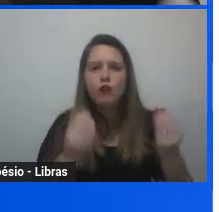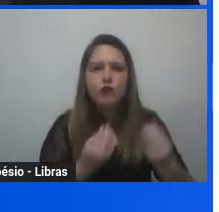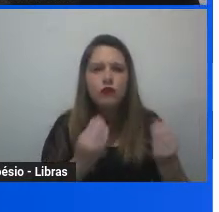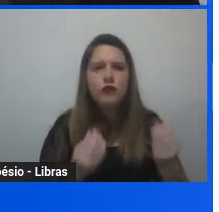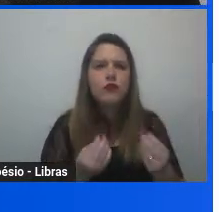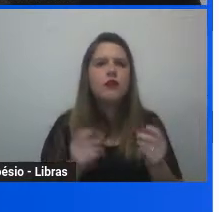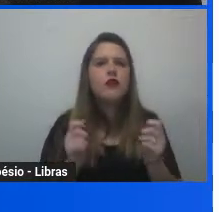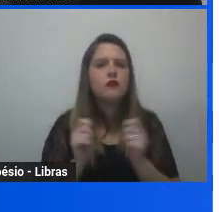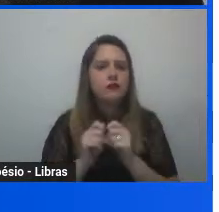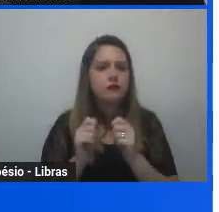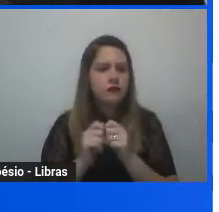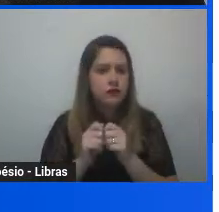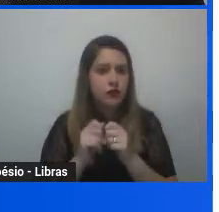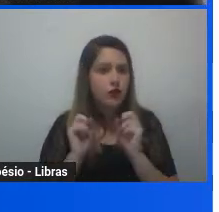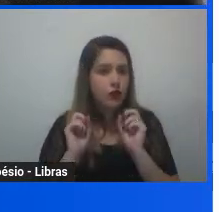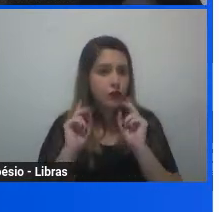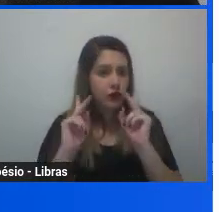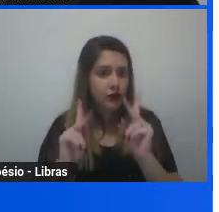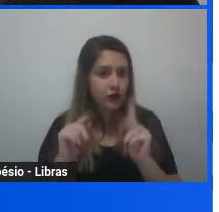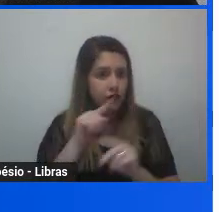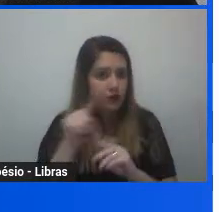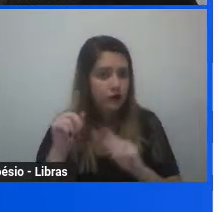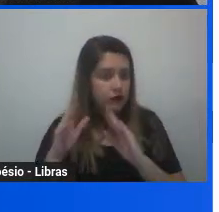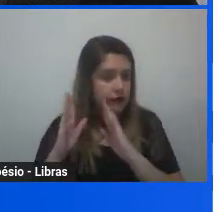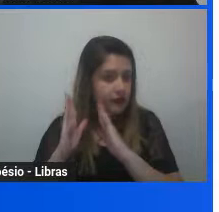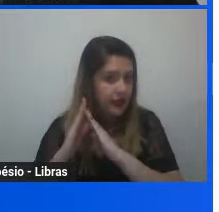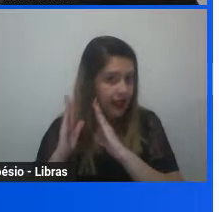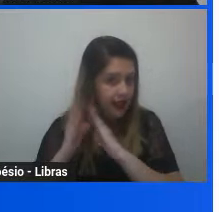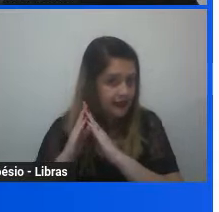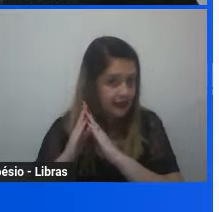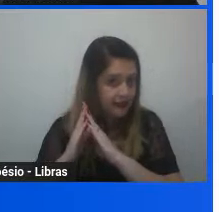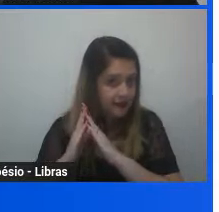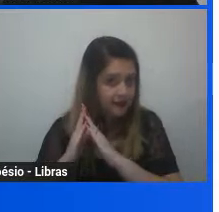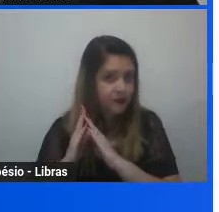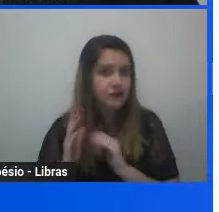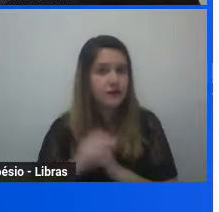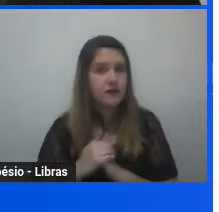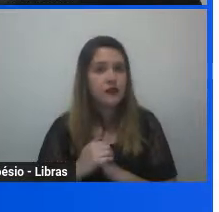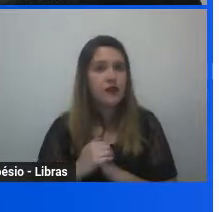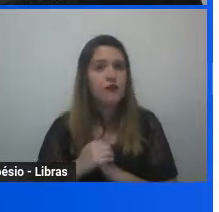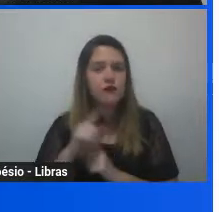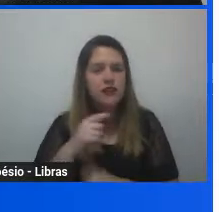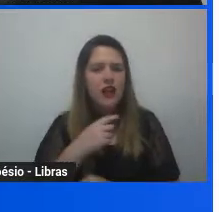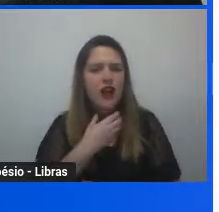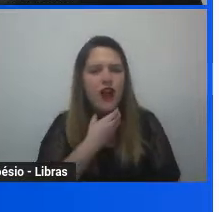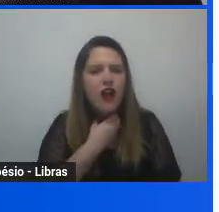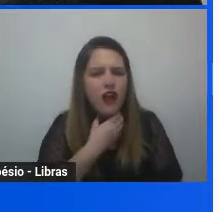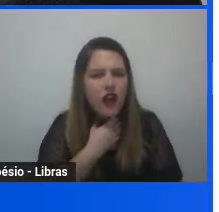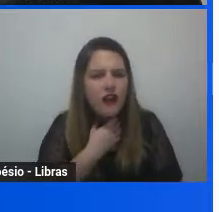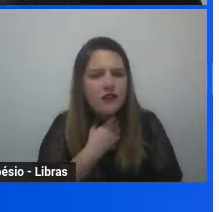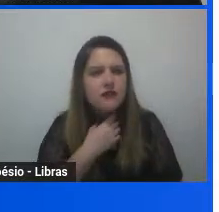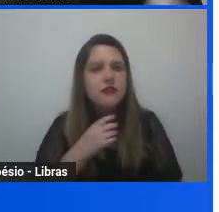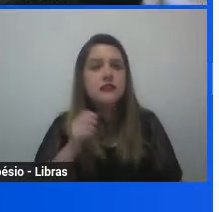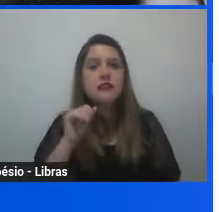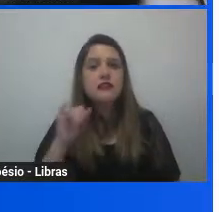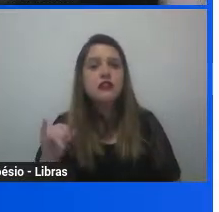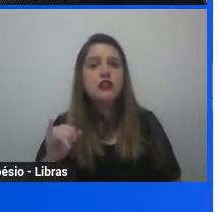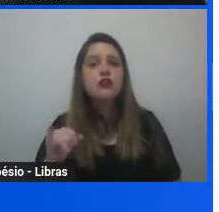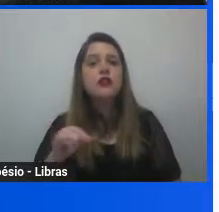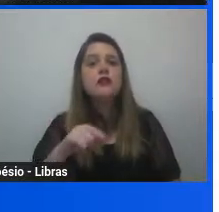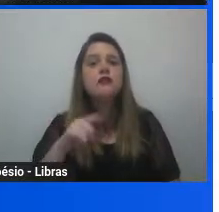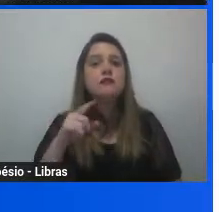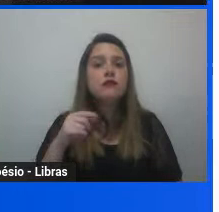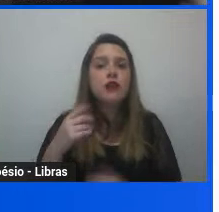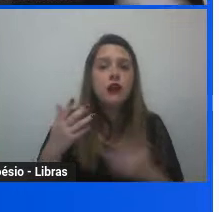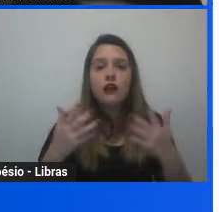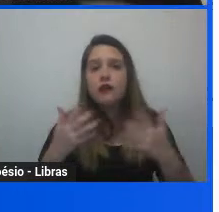para a vítima: ei, você está engasgado? A vítima vai acabar gesticulando, porque